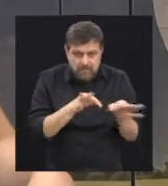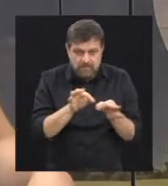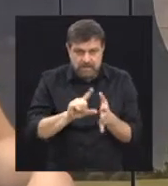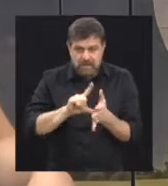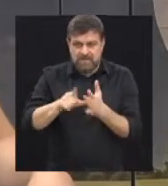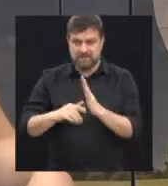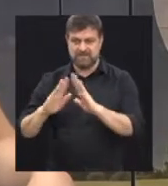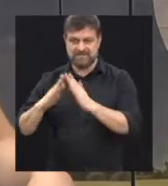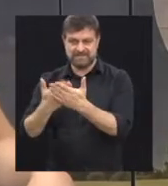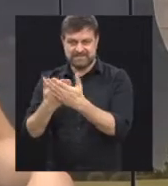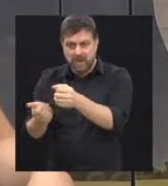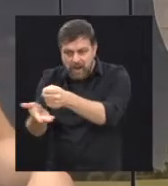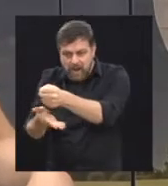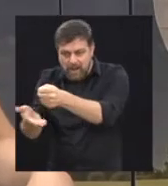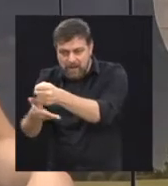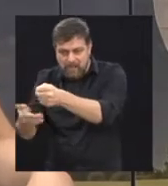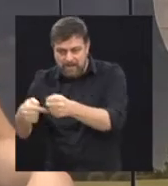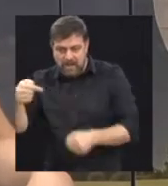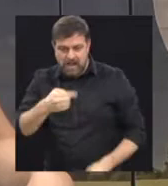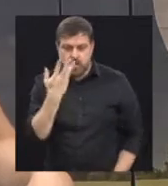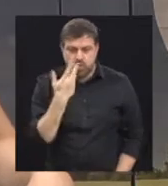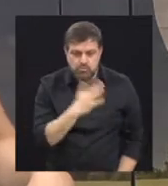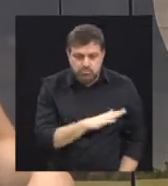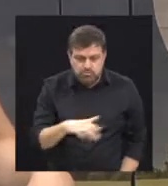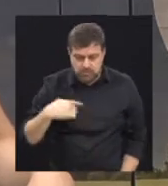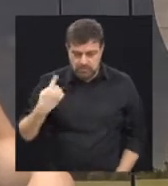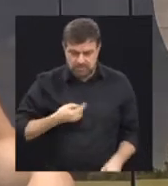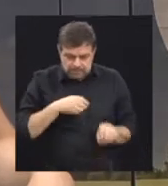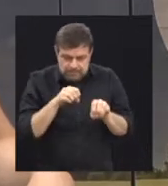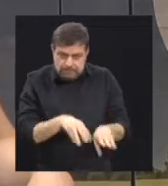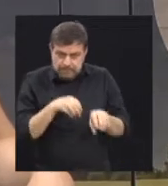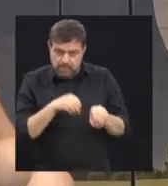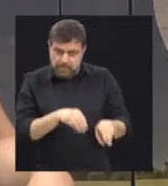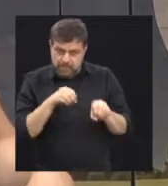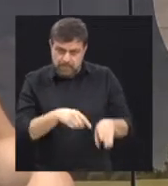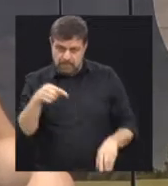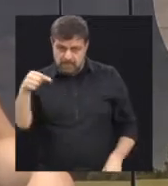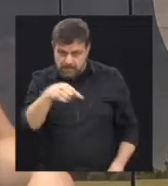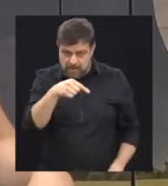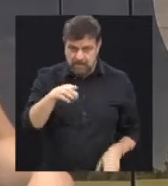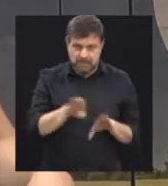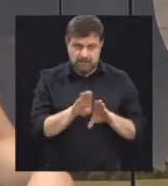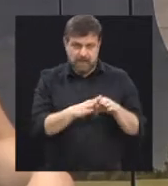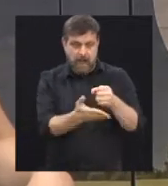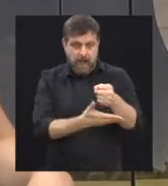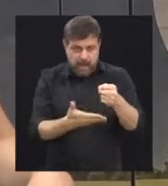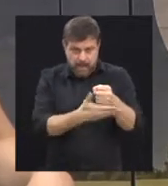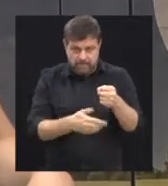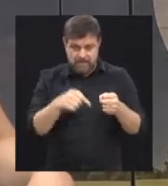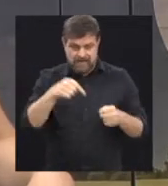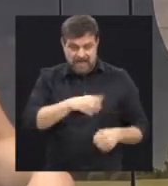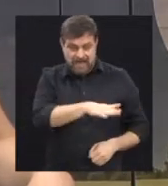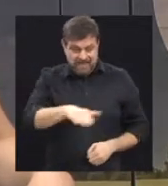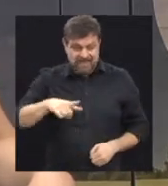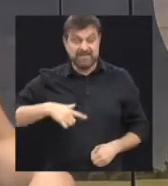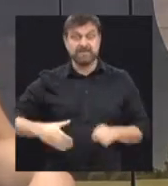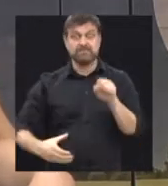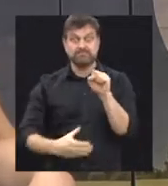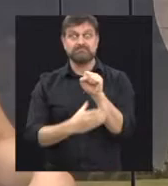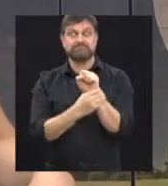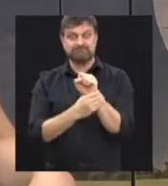ensino fundamental, né? A educação infantil e o que nós fazemos lá, essencialmente, é garantir o direito da